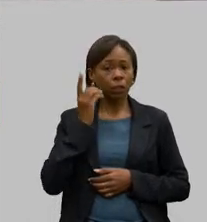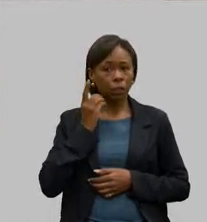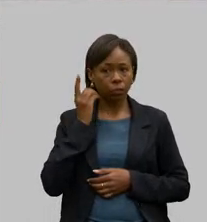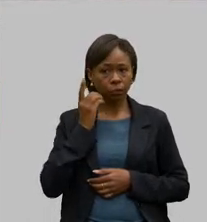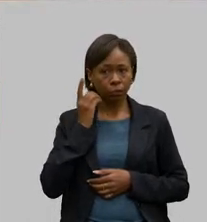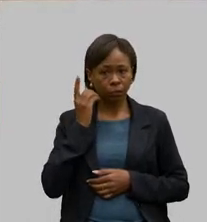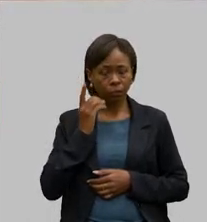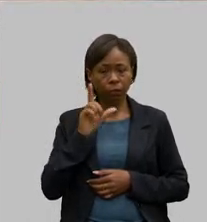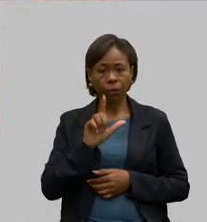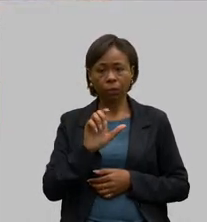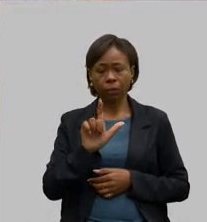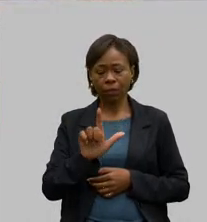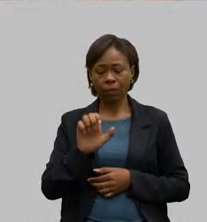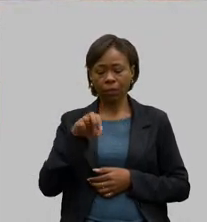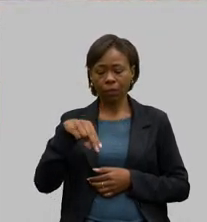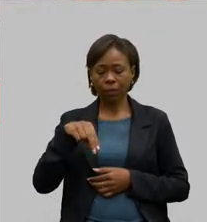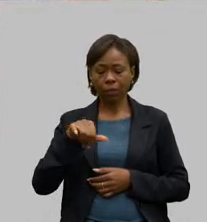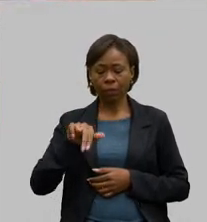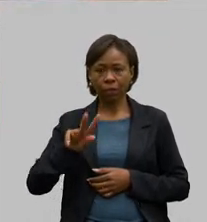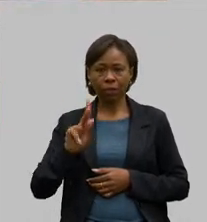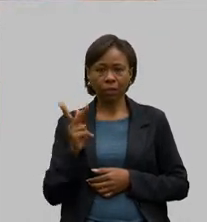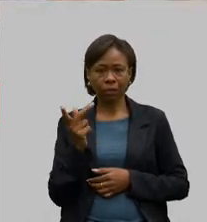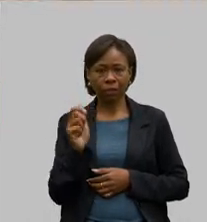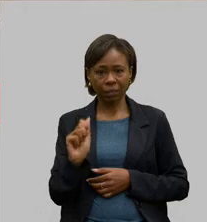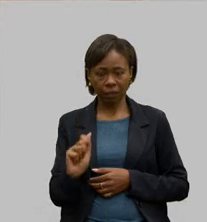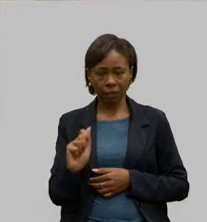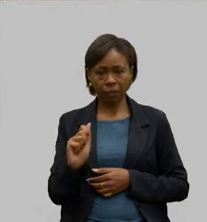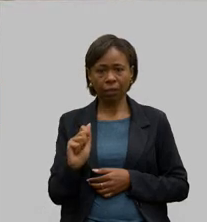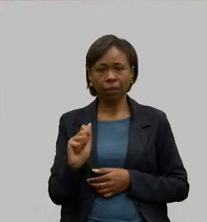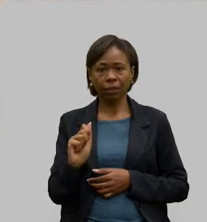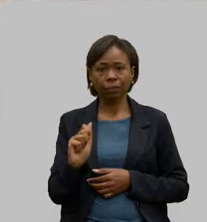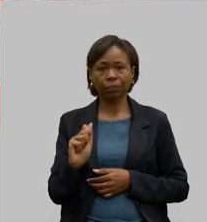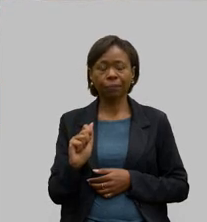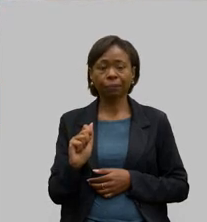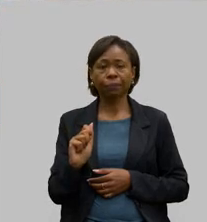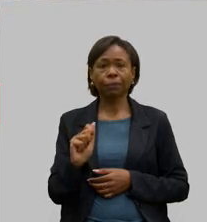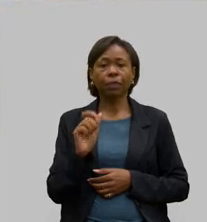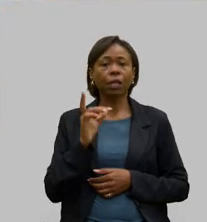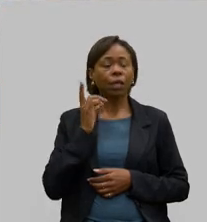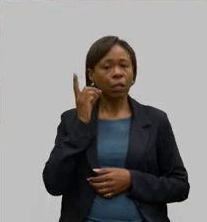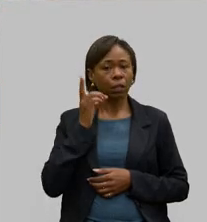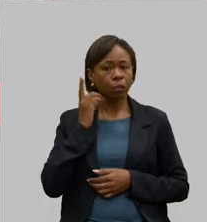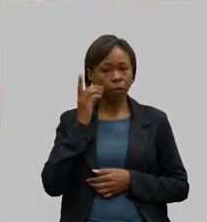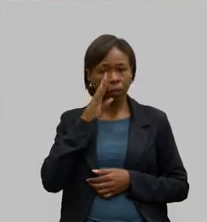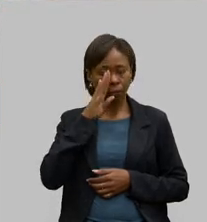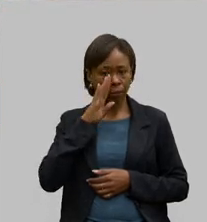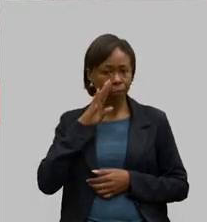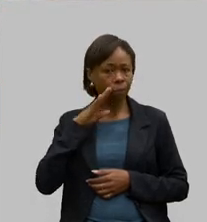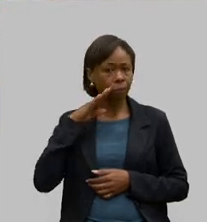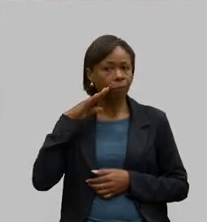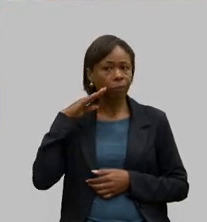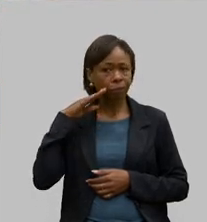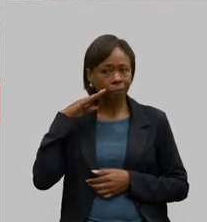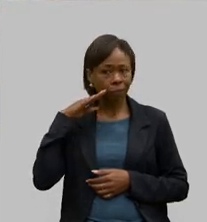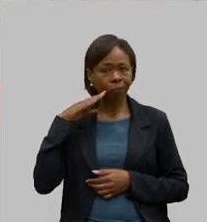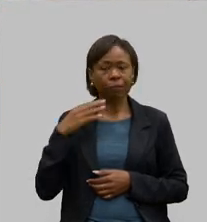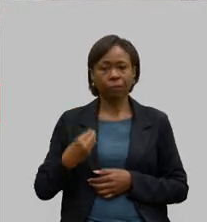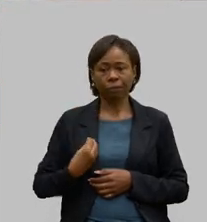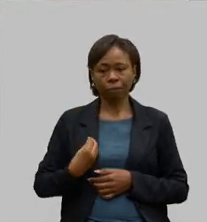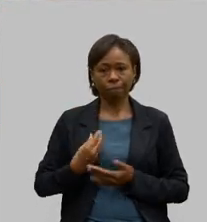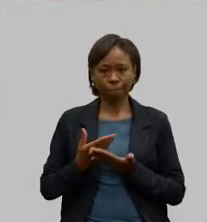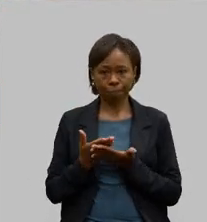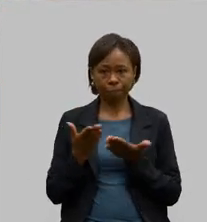Heleninha que acabou de chegar aqui muito obrigado pela presença e a deputada Beatriz Cerqueira Saúdo a todos